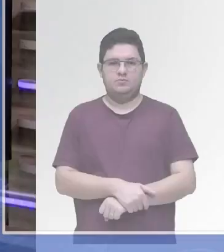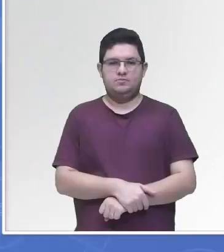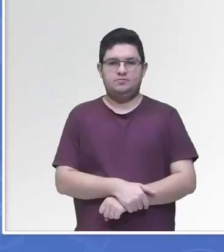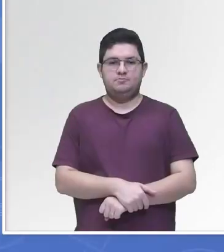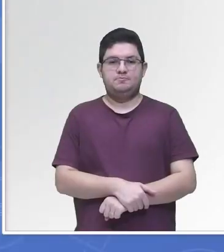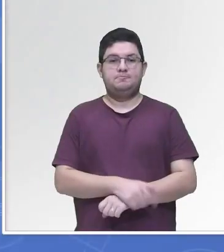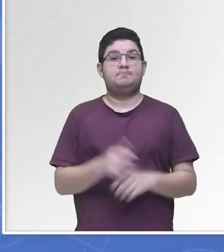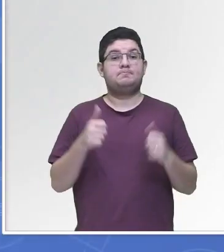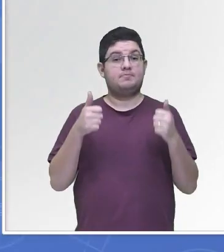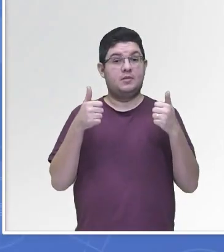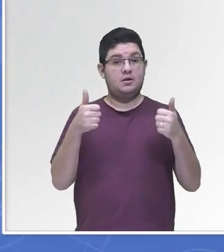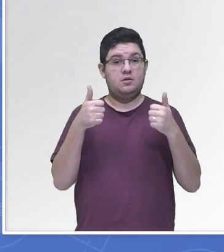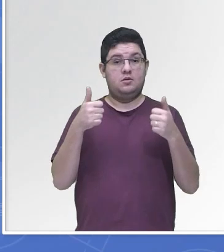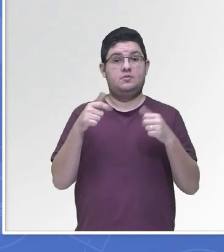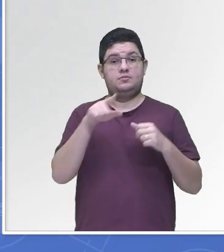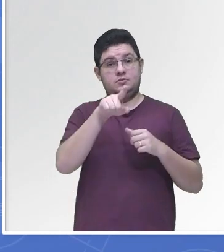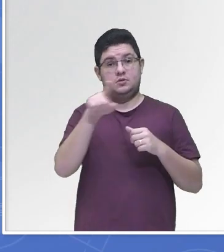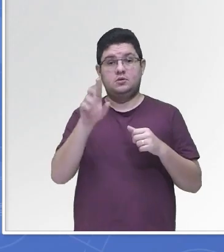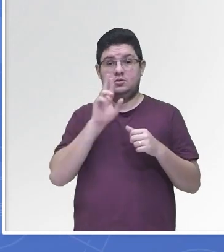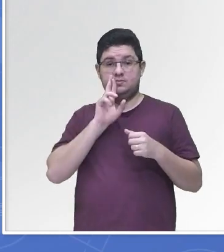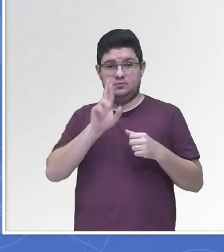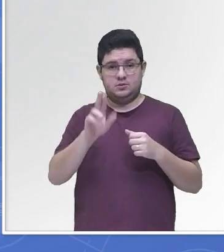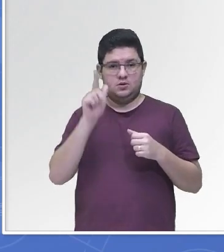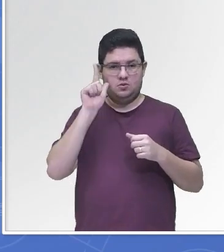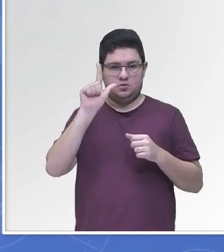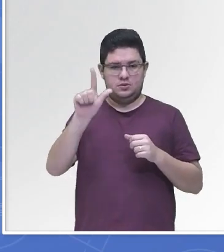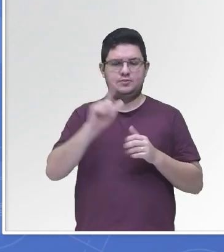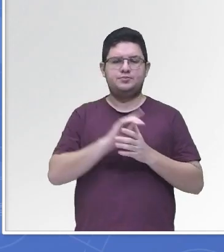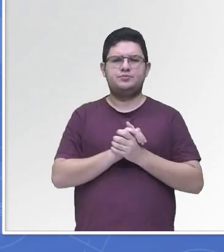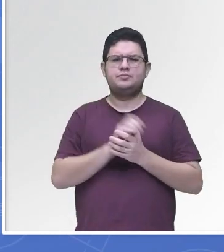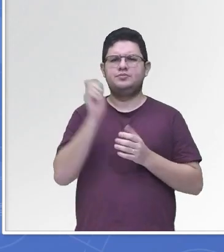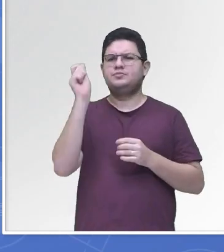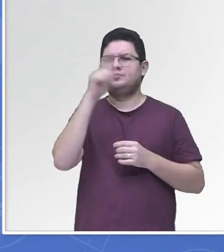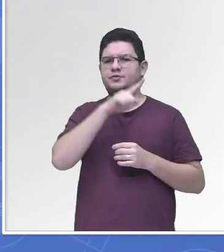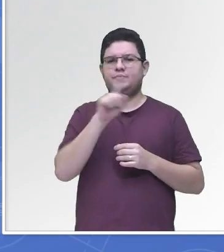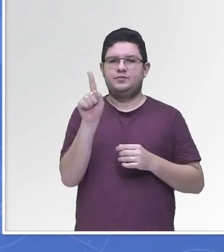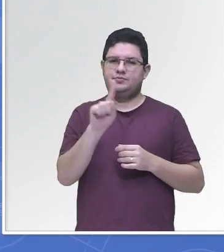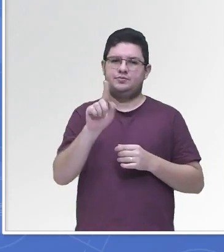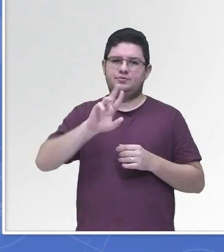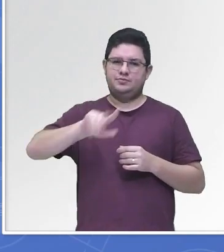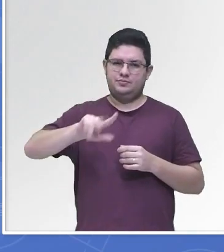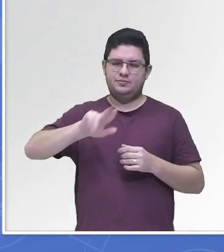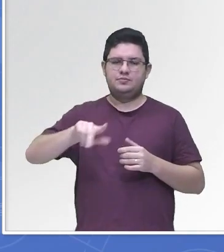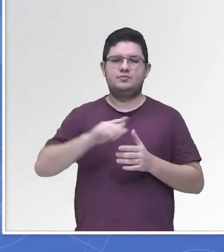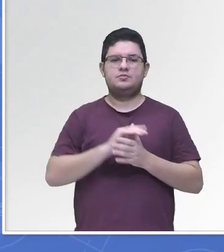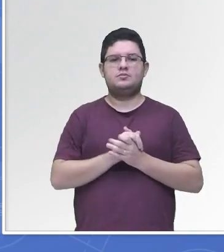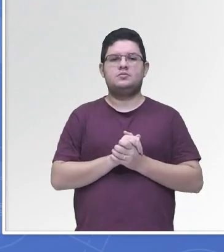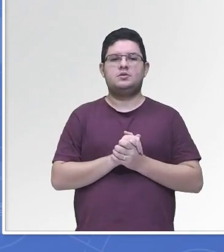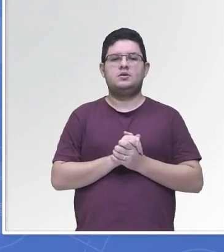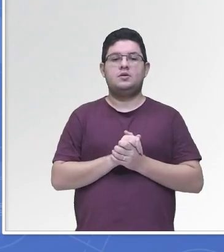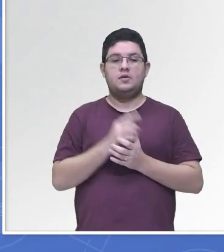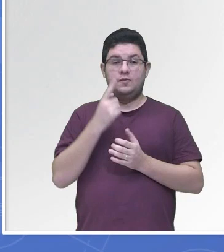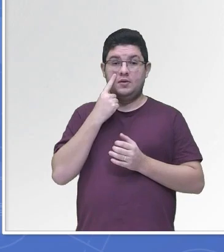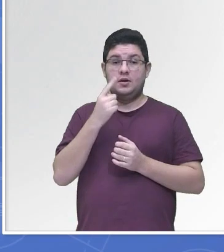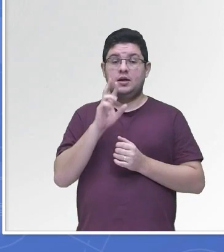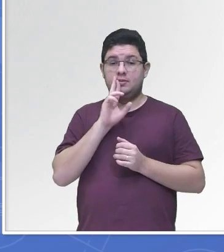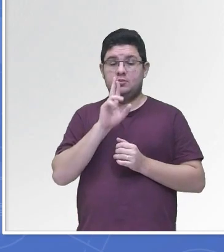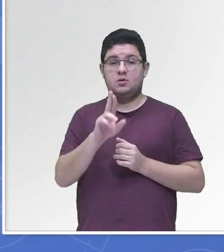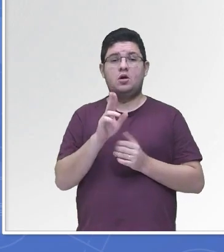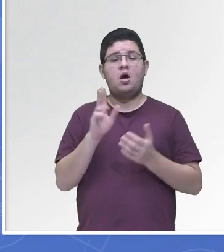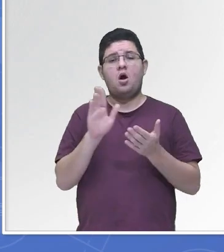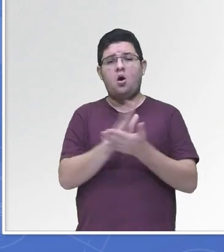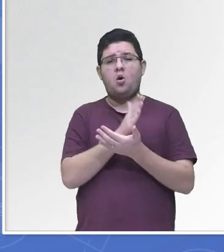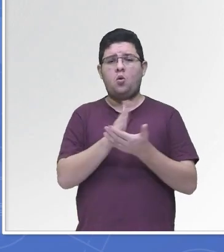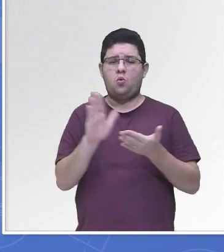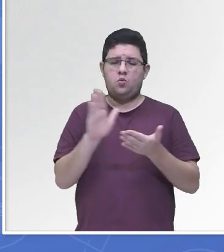então? Conseguiram responder? Não estava difícil não, né? Vamos ver algumas das respostas aí que vocês trouxeram para a